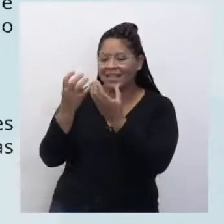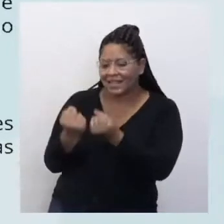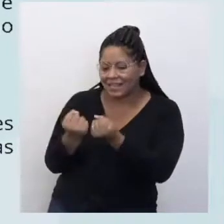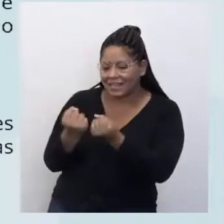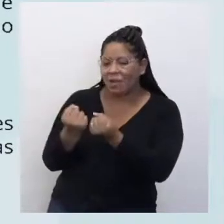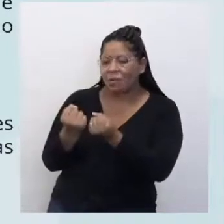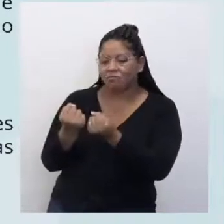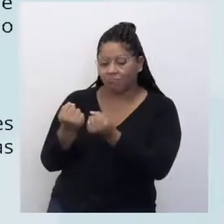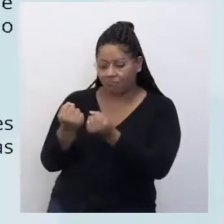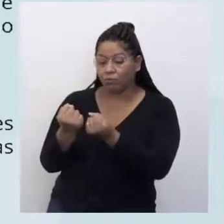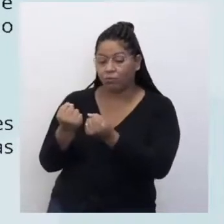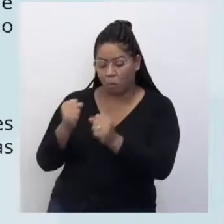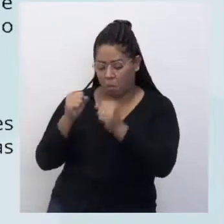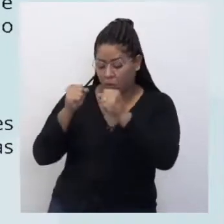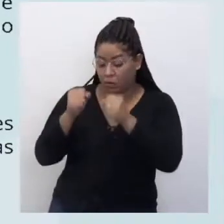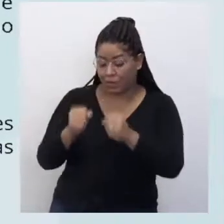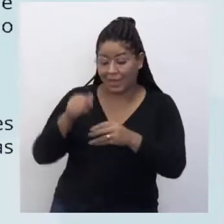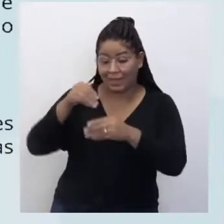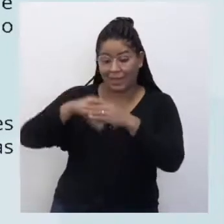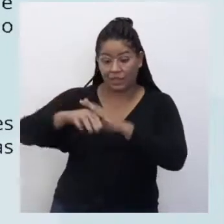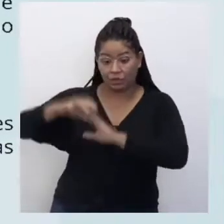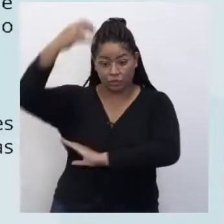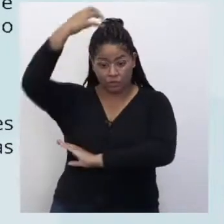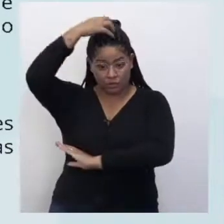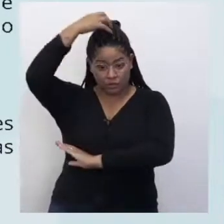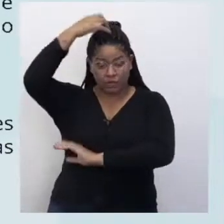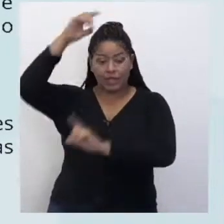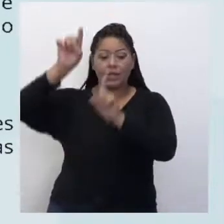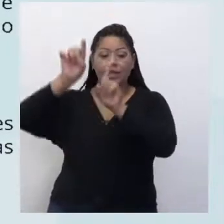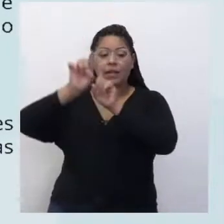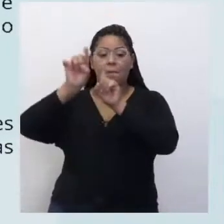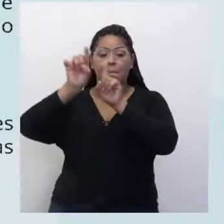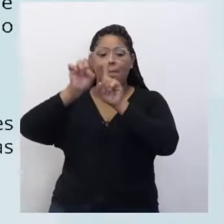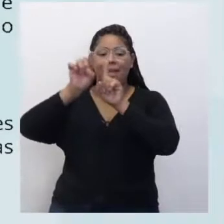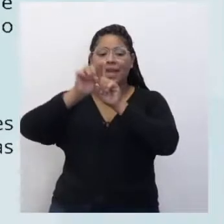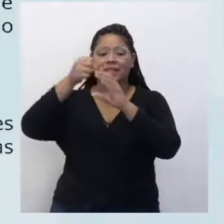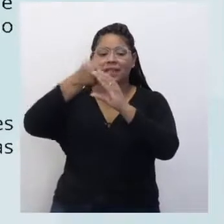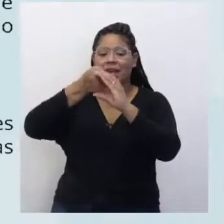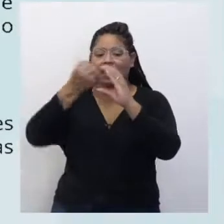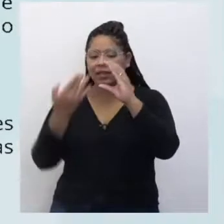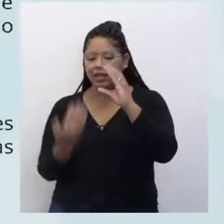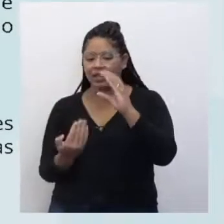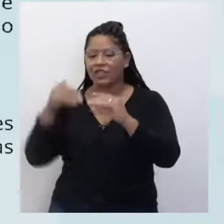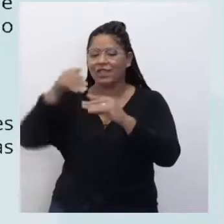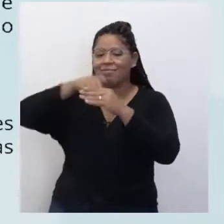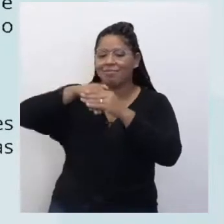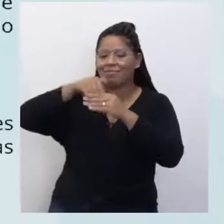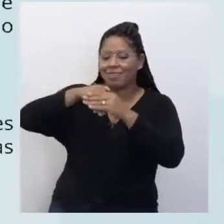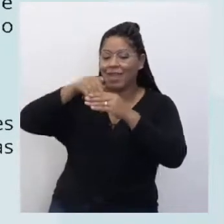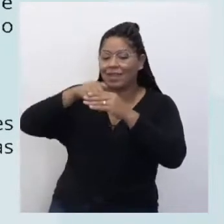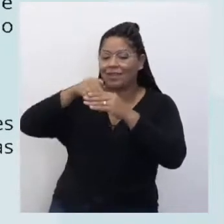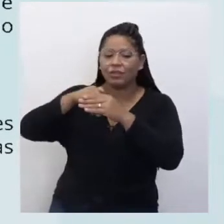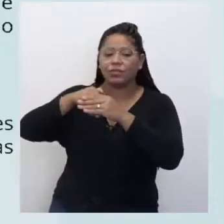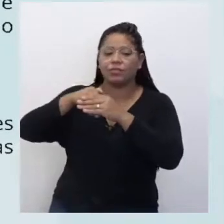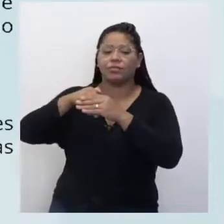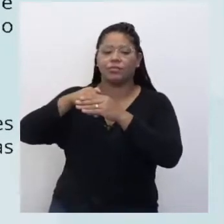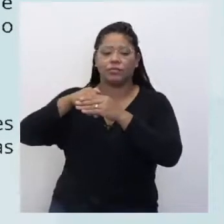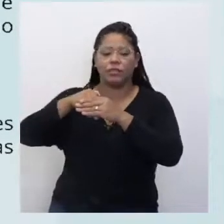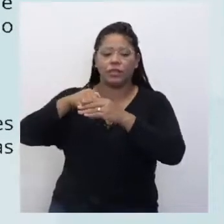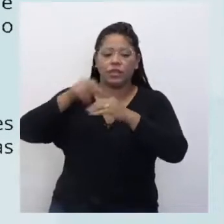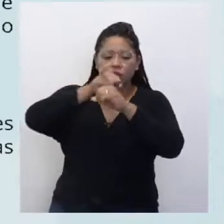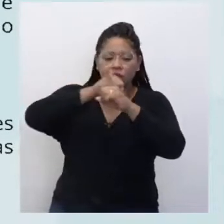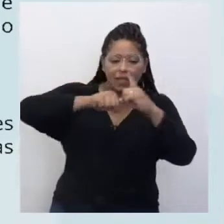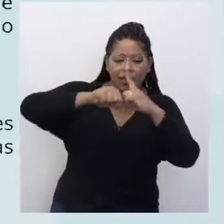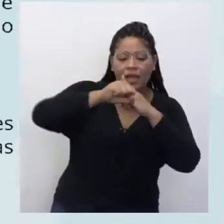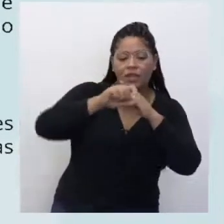reis. Apontar as características do absolutismo monárquico e do mercantilismo, além de seus desdobramentos no contexto da formação dos